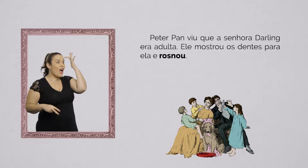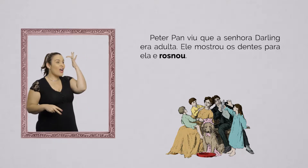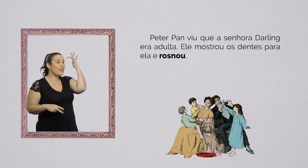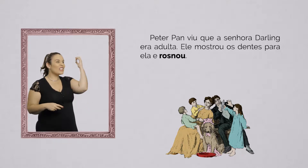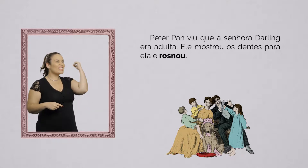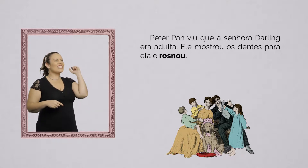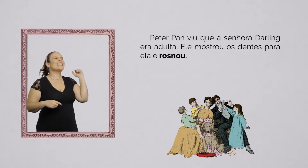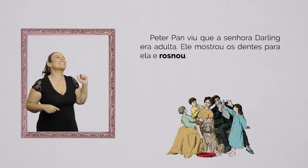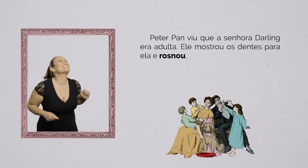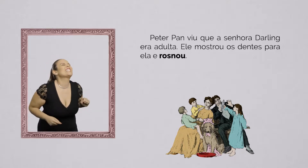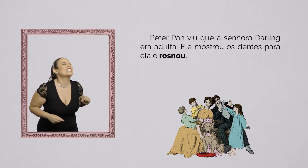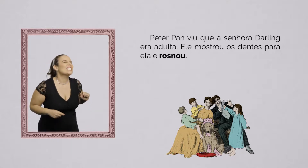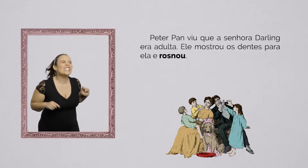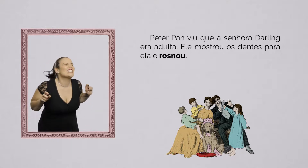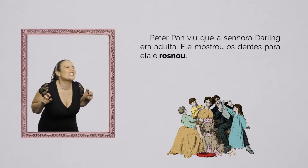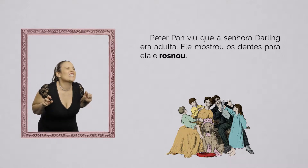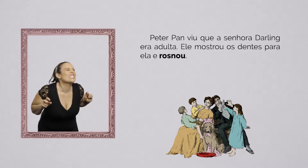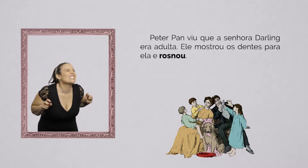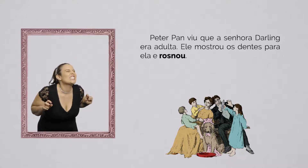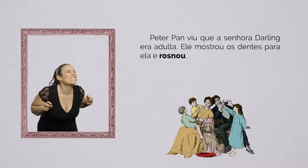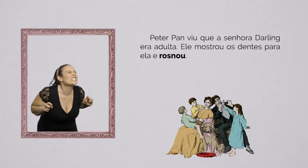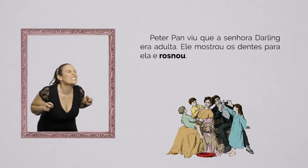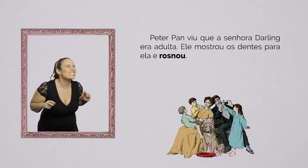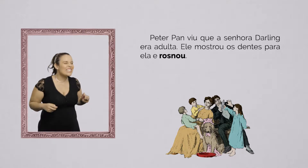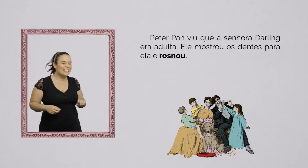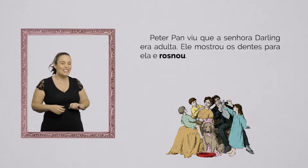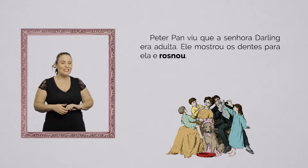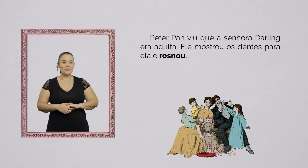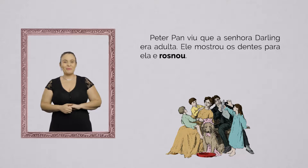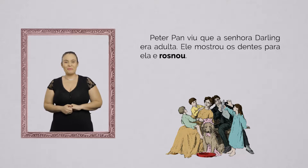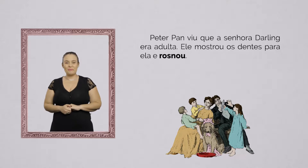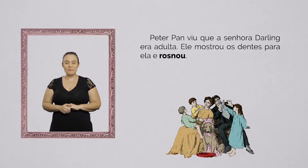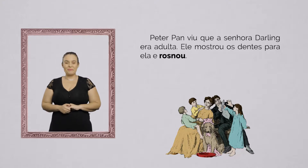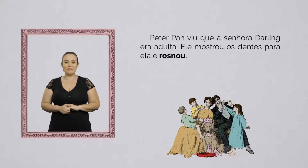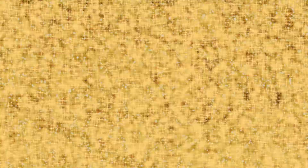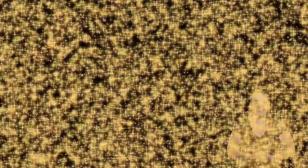adulta. Ele mostrou os dentes para ela e rosnou.